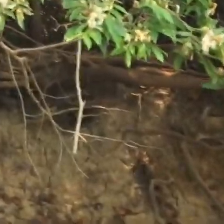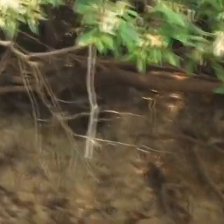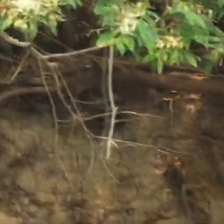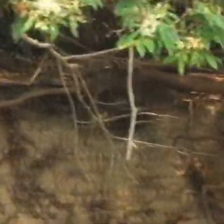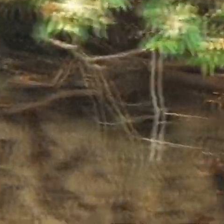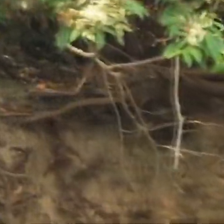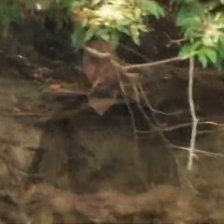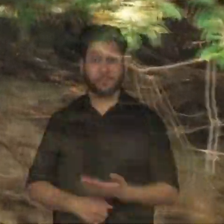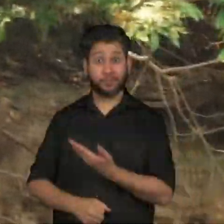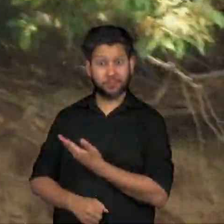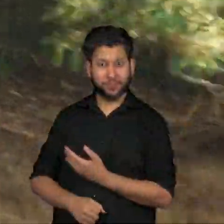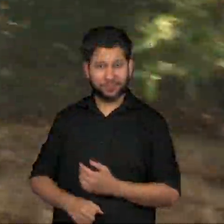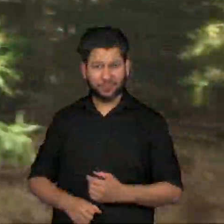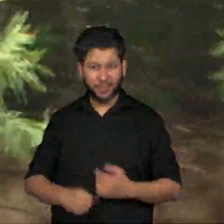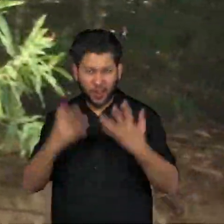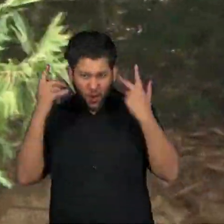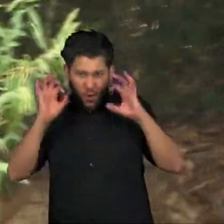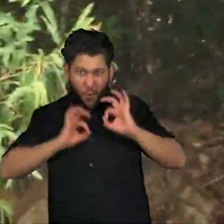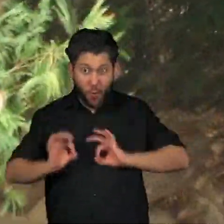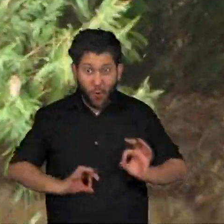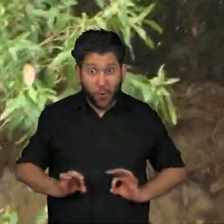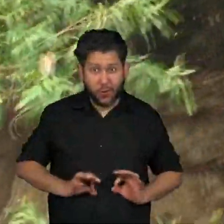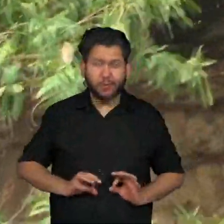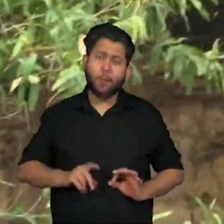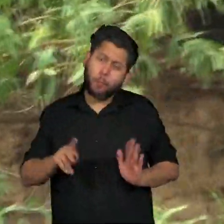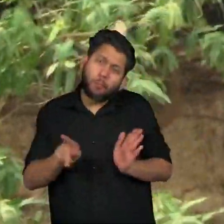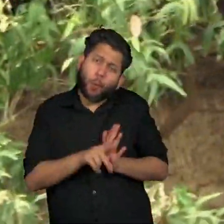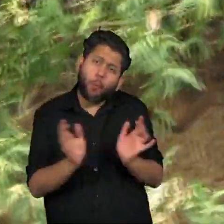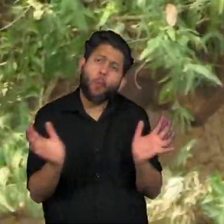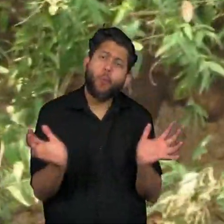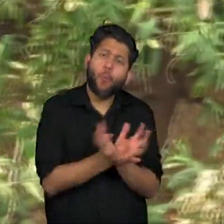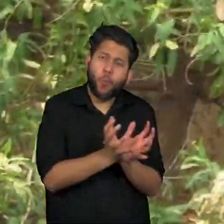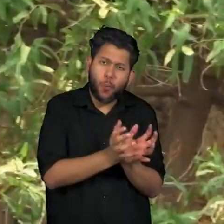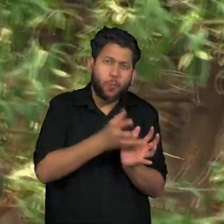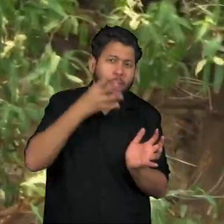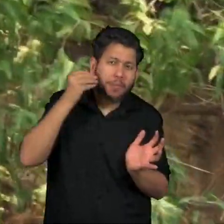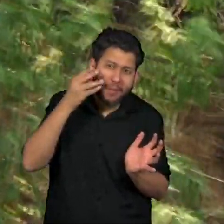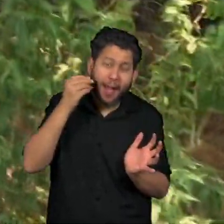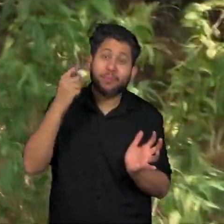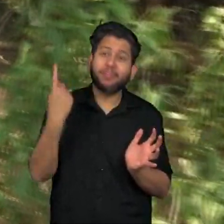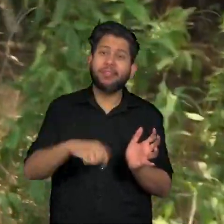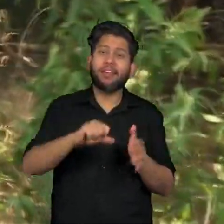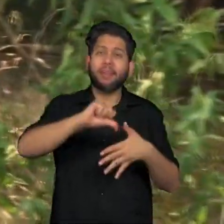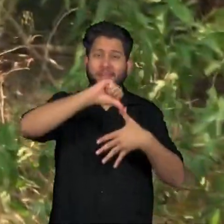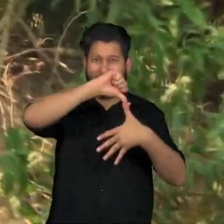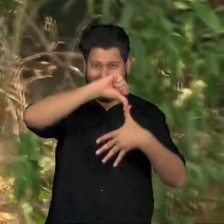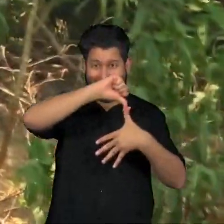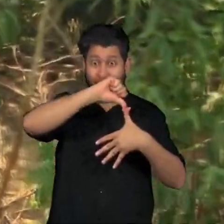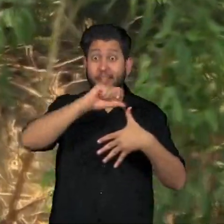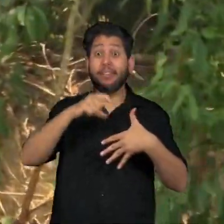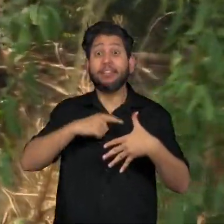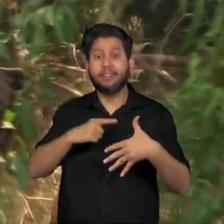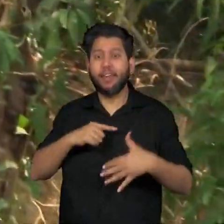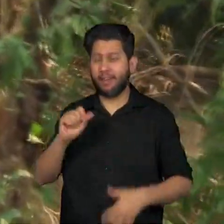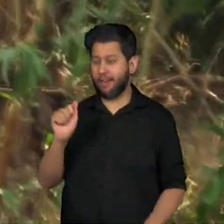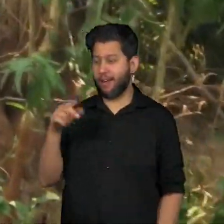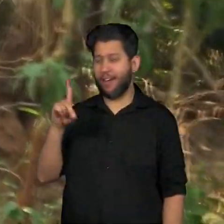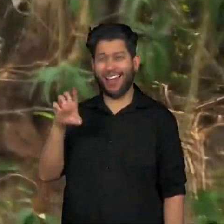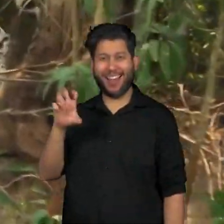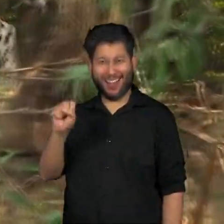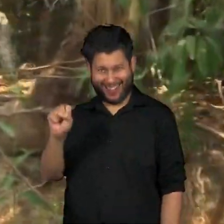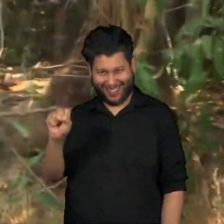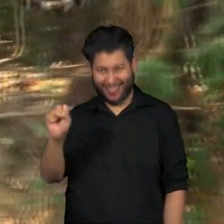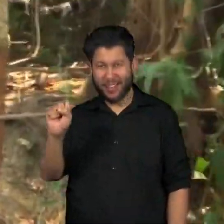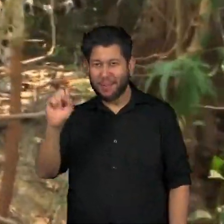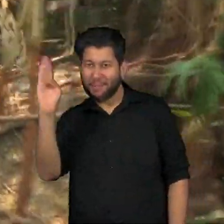A onça-pintada, o maior felino das Américas, é encontrada a leste da Cordilheira dos Andes, desde o